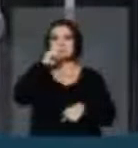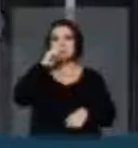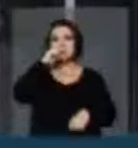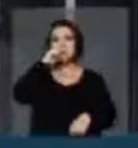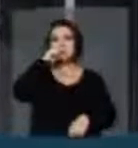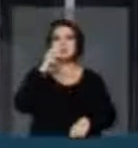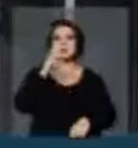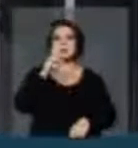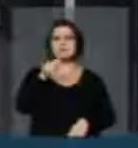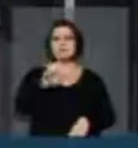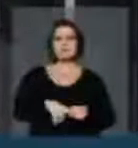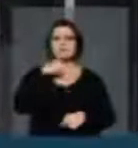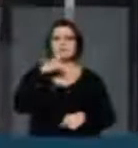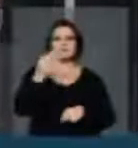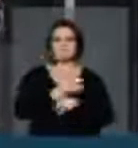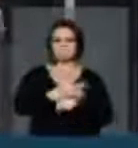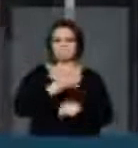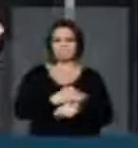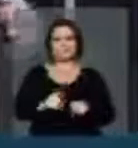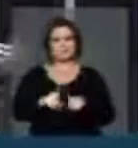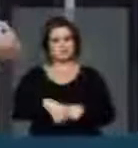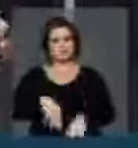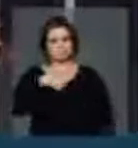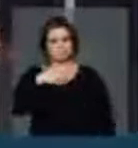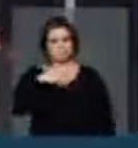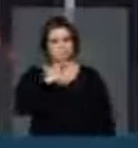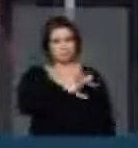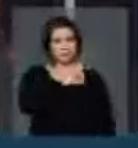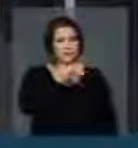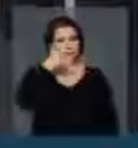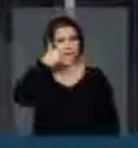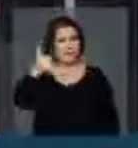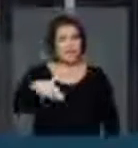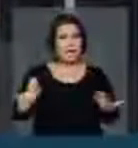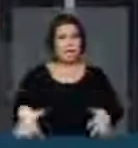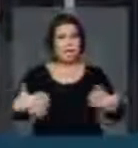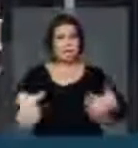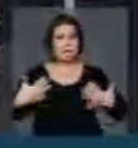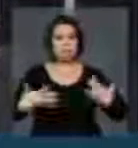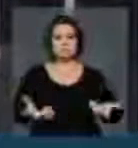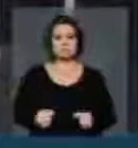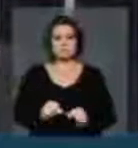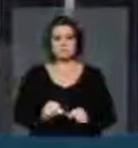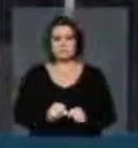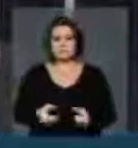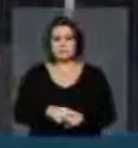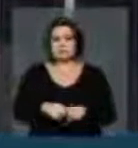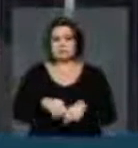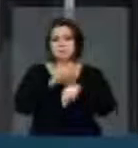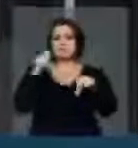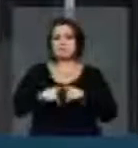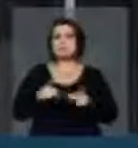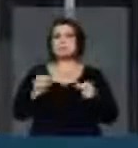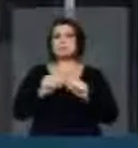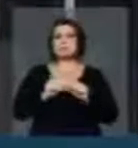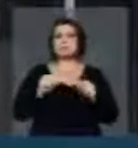não aguentam mais a pressão e ficam com medo e ligam para a gente e dizem, e agora? Teve aqui o presidente, mandou chamar, o que é